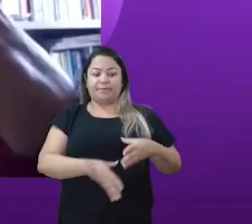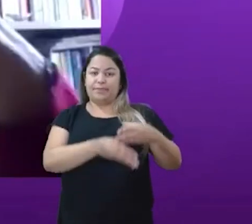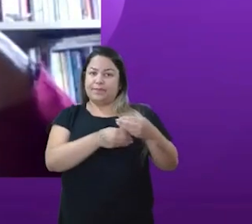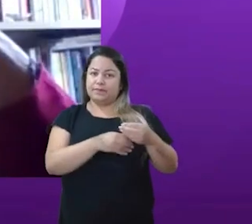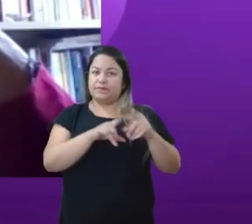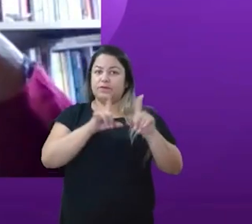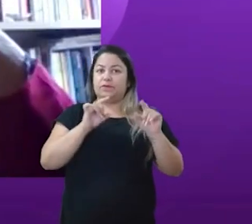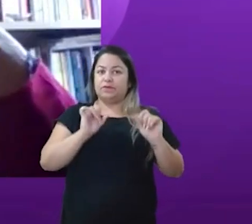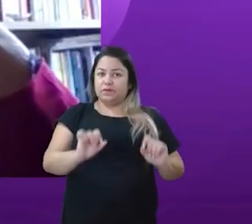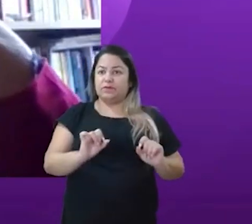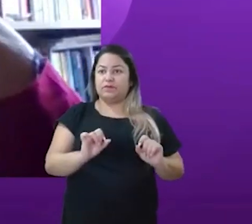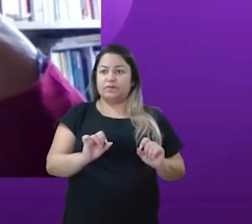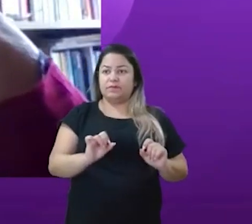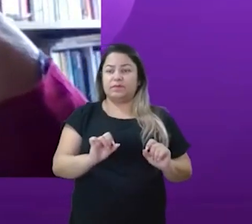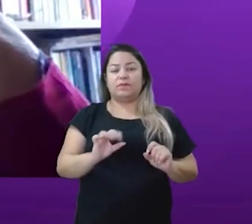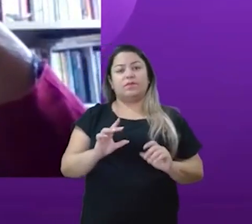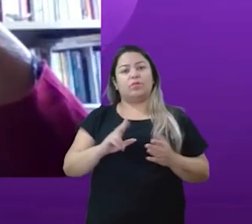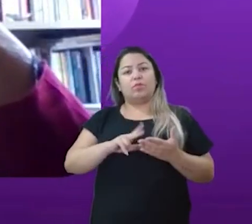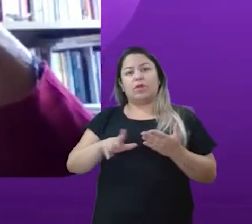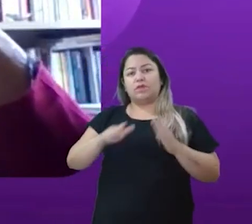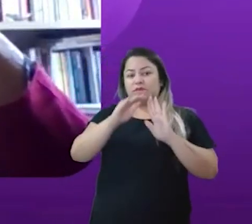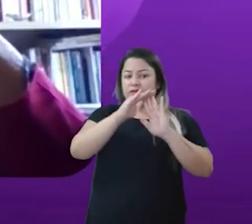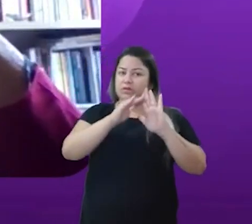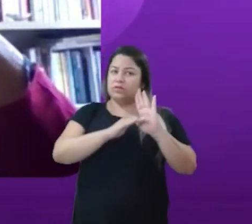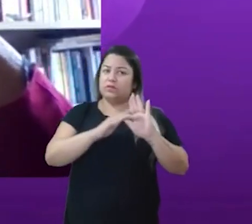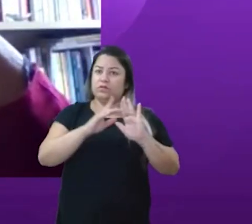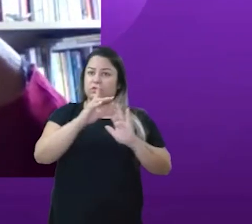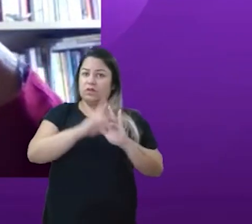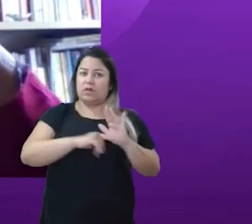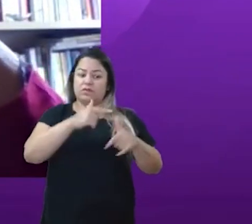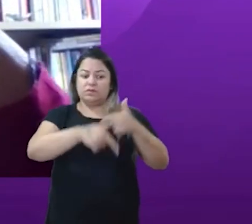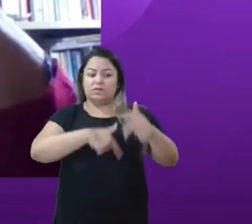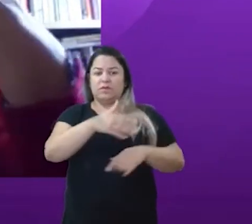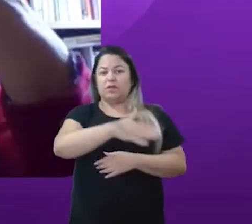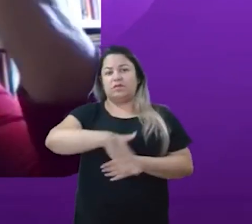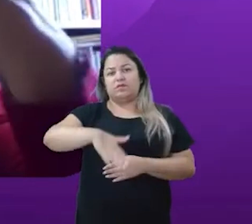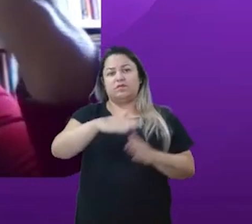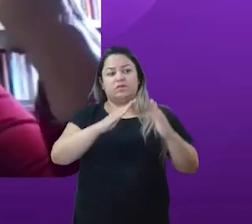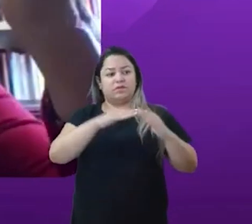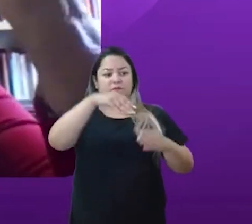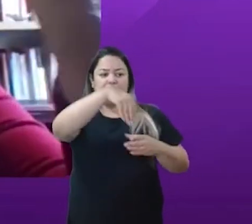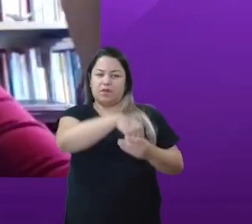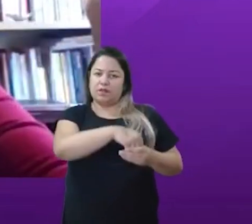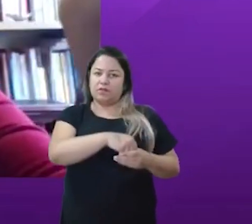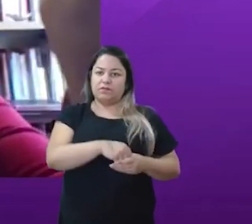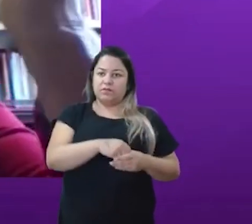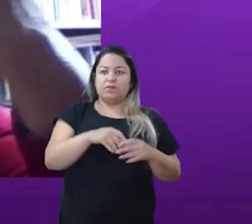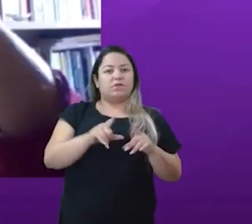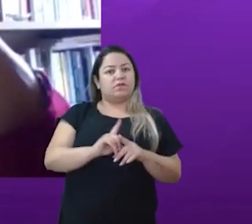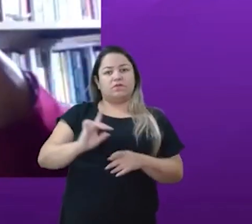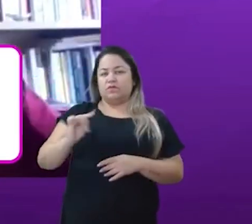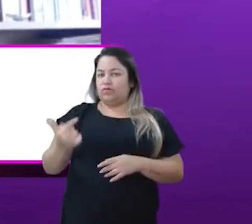agregou uma série de direitos às trabalhadoras domésticas que até então elas não